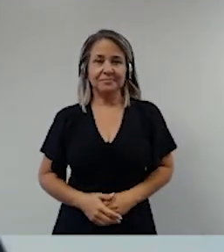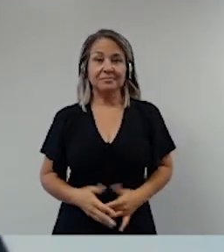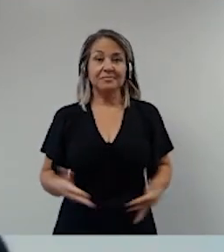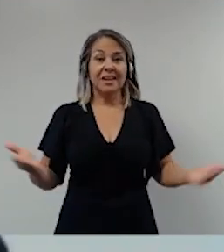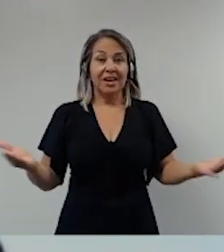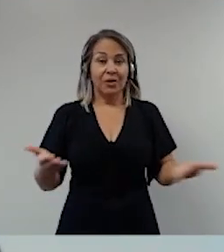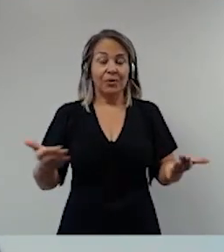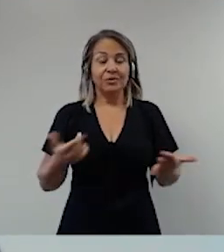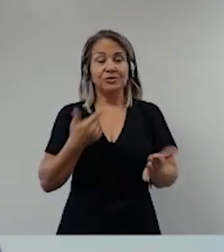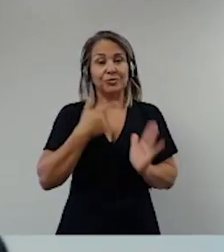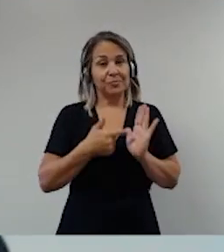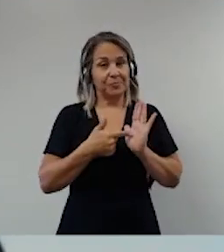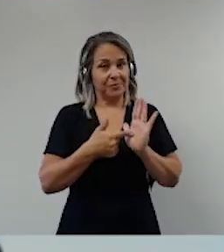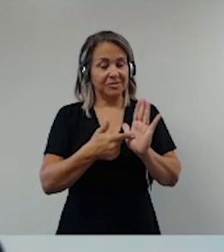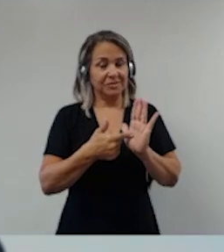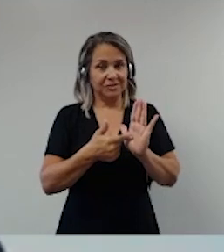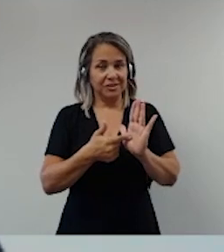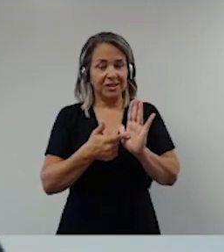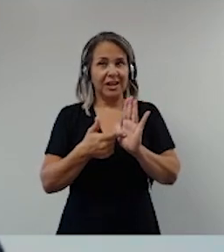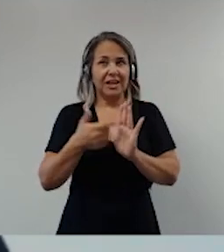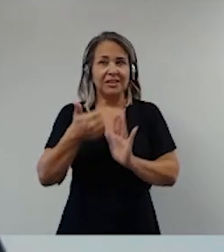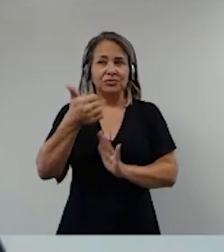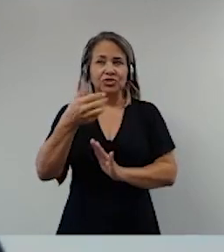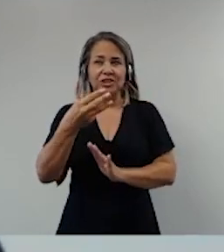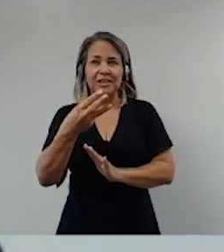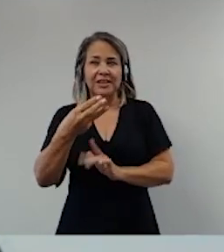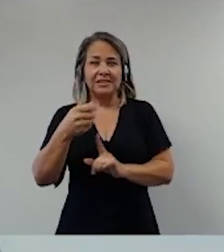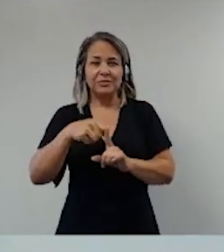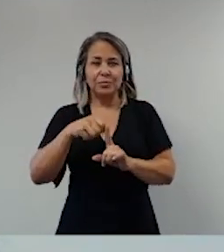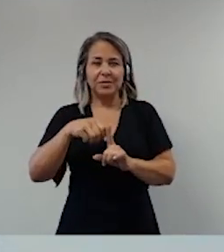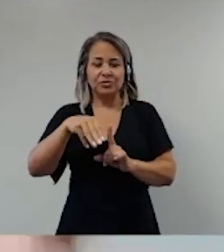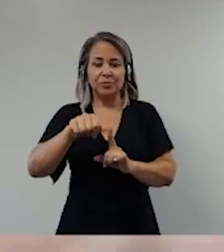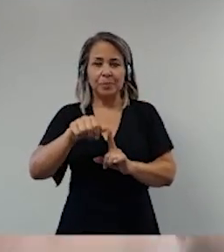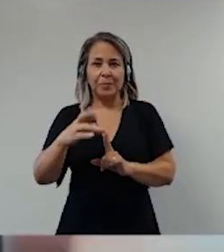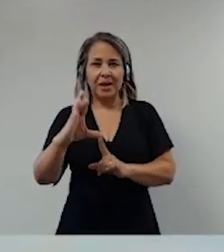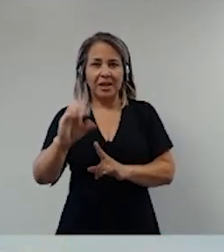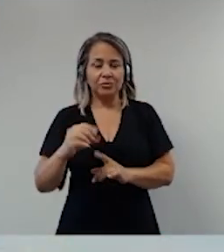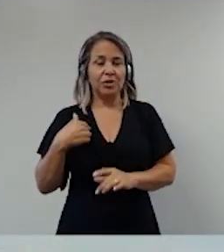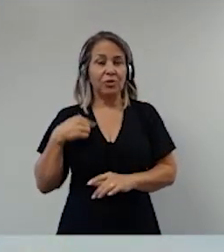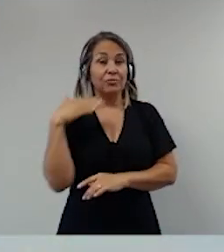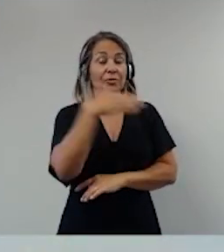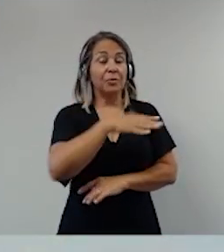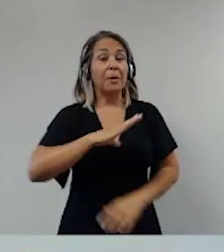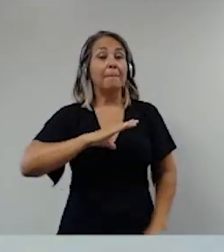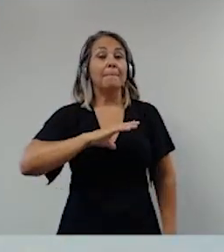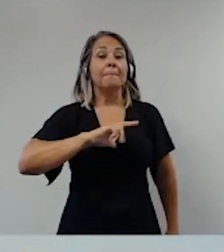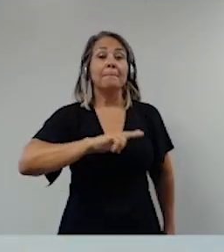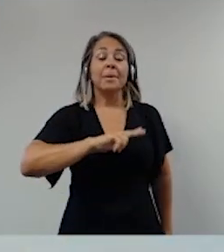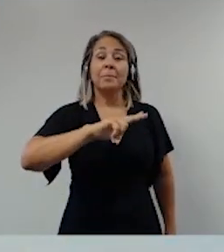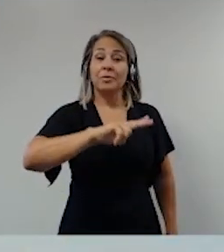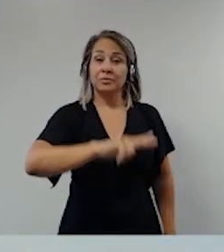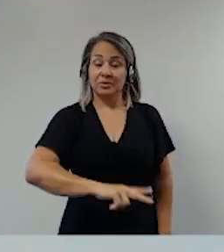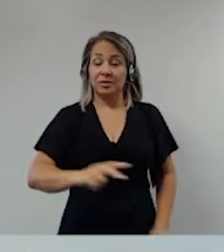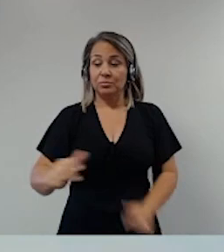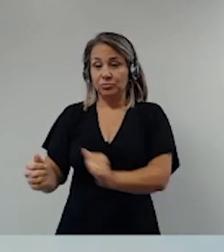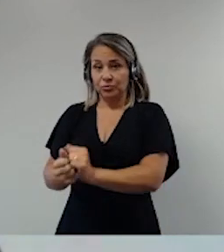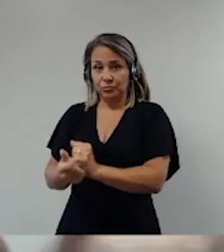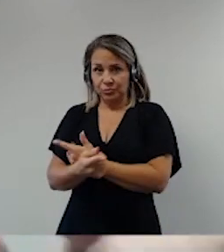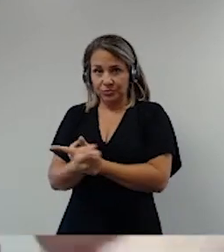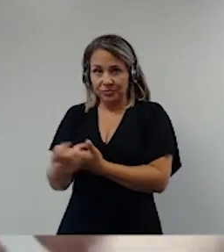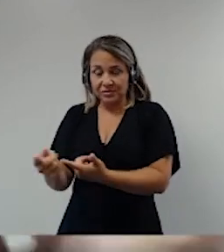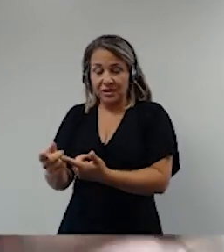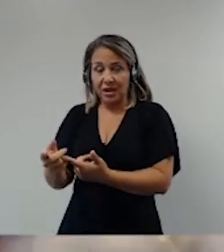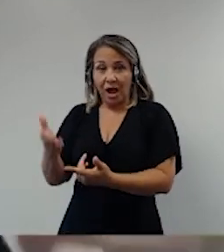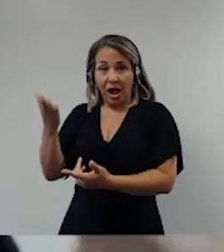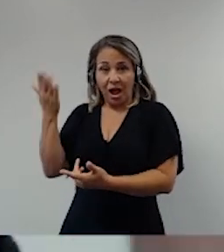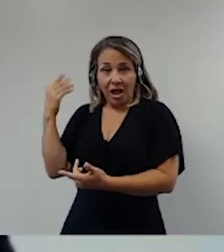eu diria que em 13 de março eu estava em Portugal, me reunido com você, inclusive, quando